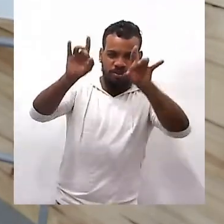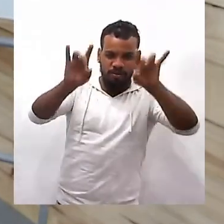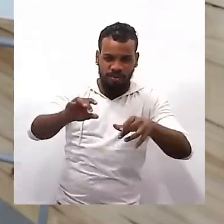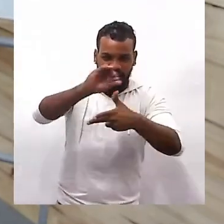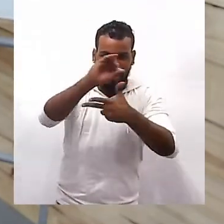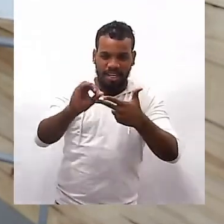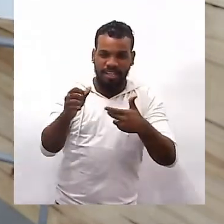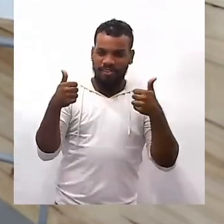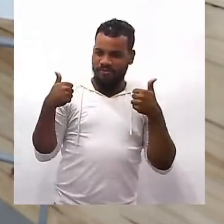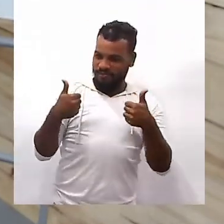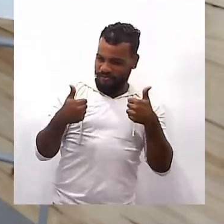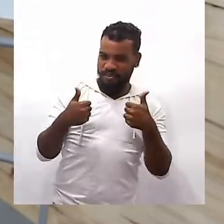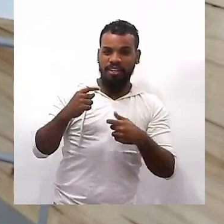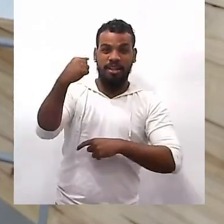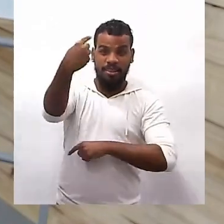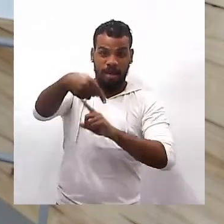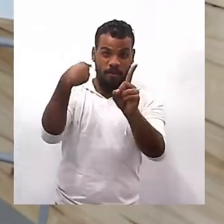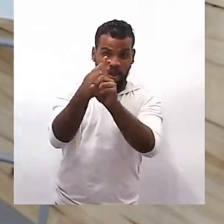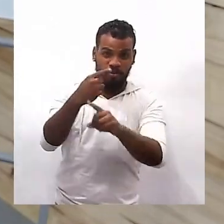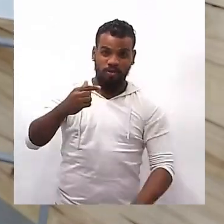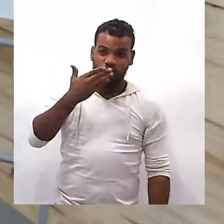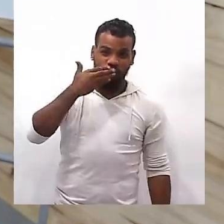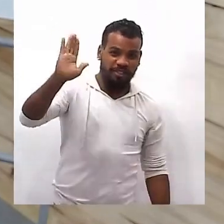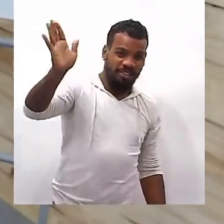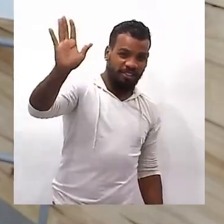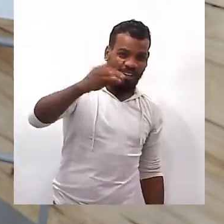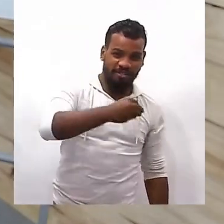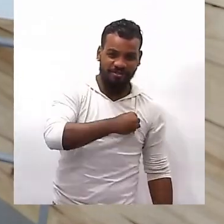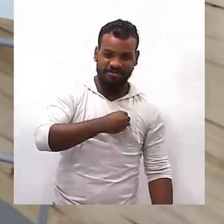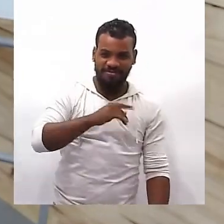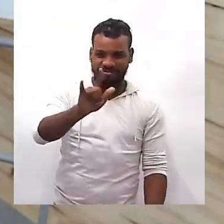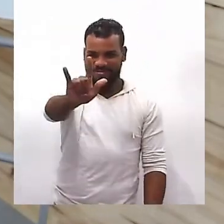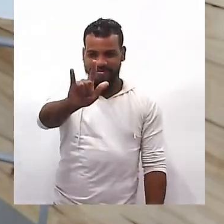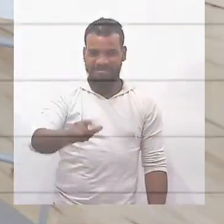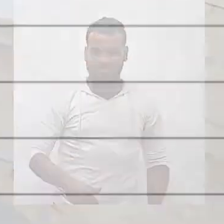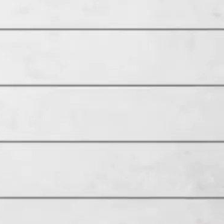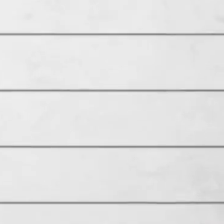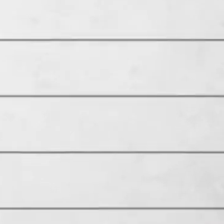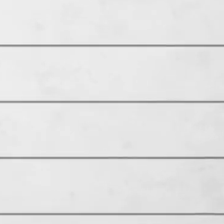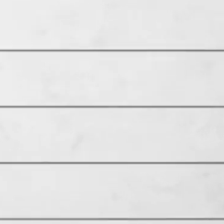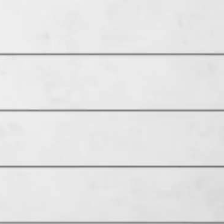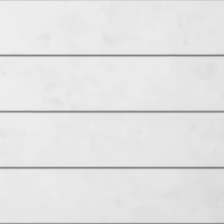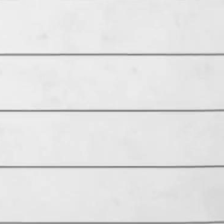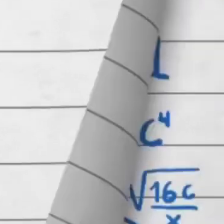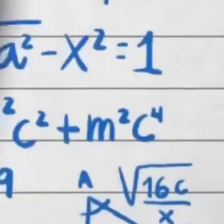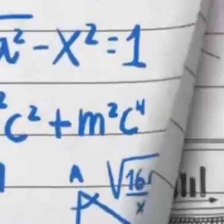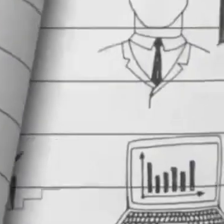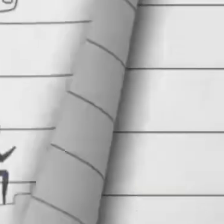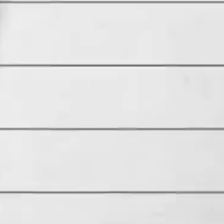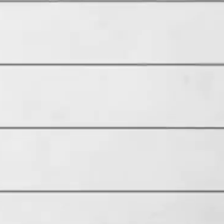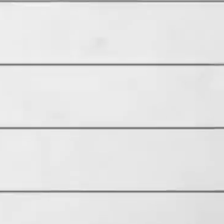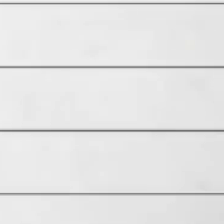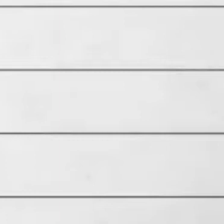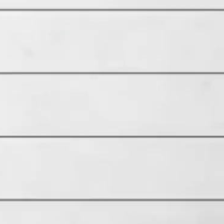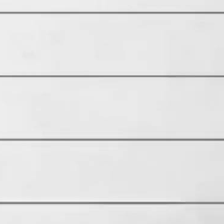Enem, tá? Vejo vocês na próxima. Cheiro no coração, valeu!